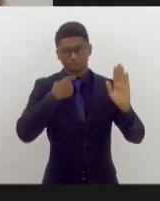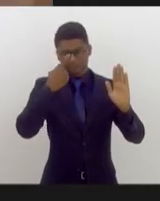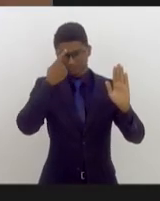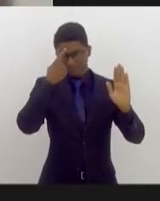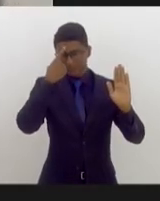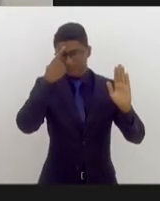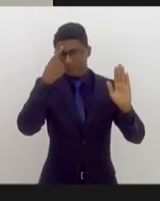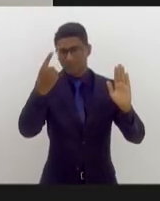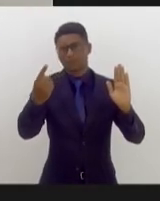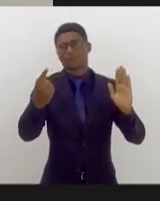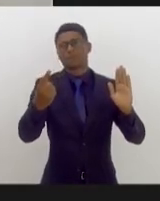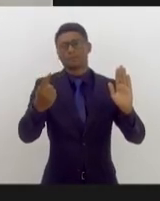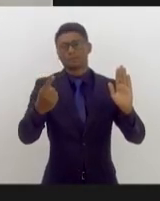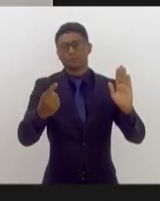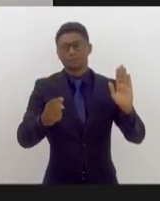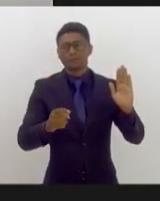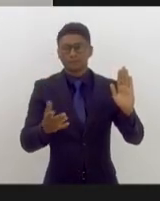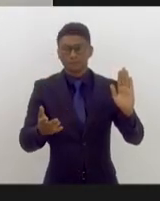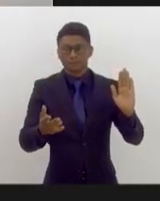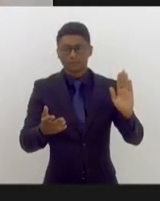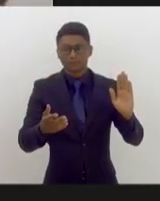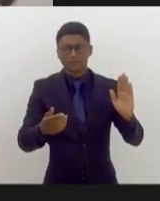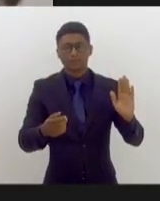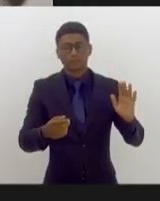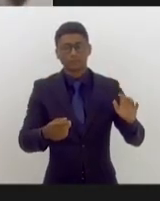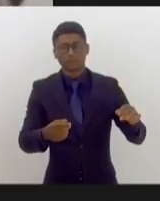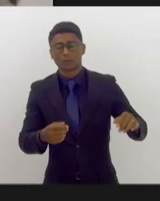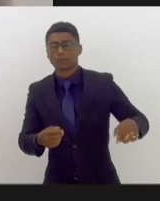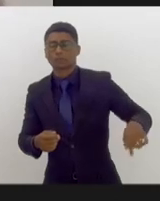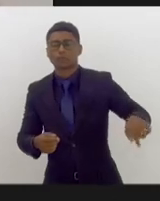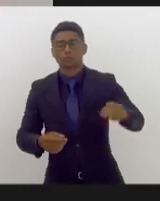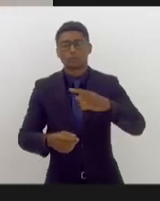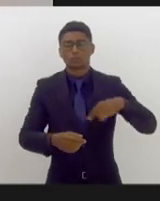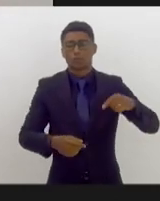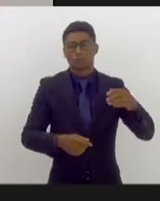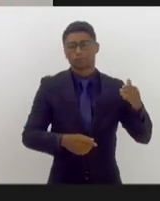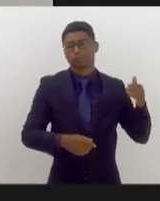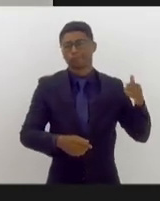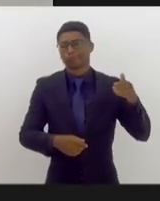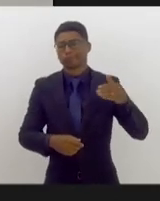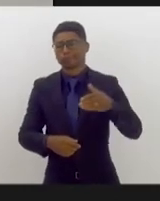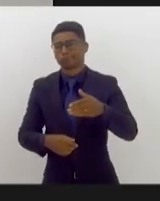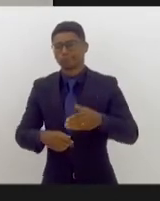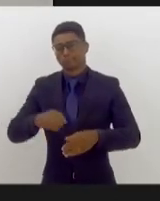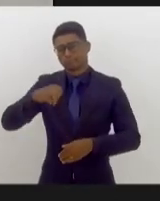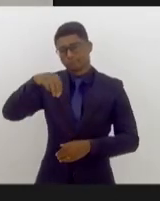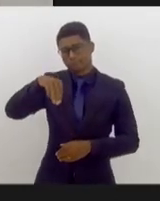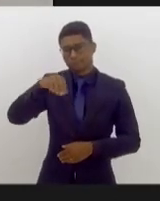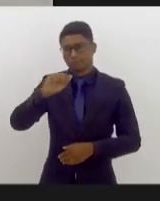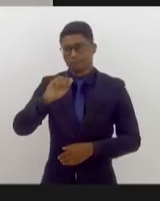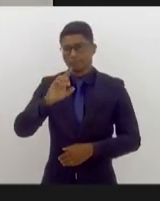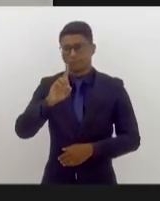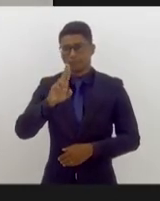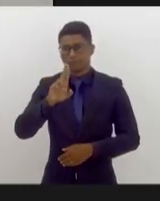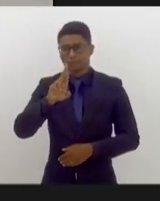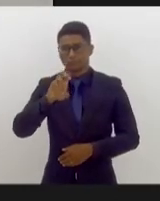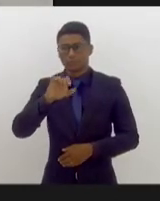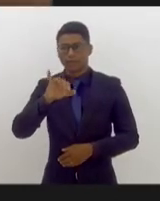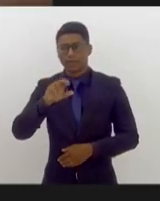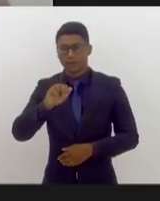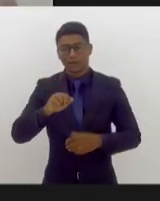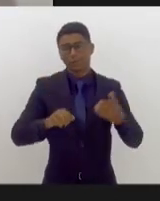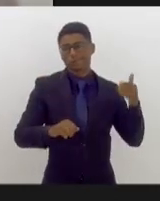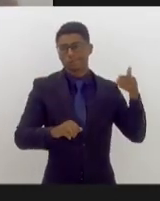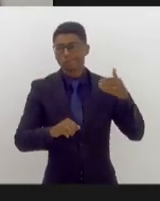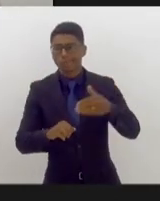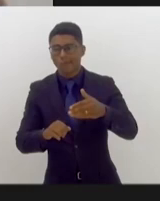de toda a participação, né? Nós fomos para. A gente ficou lotado lá em Madureira, fomos para Madureira, participamos. Depois,